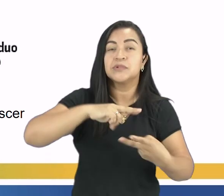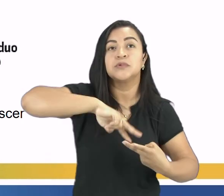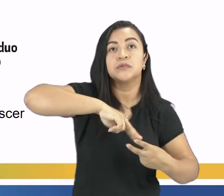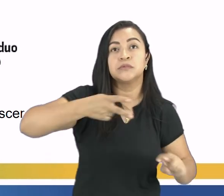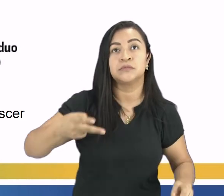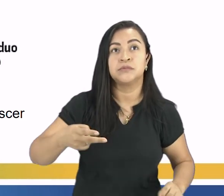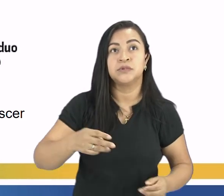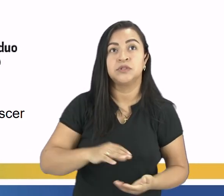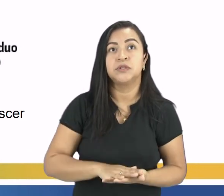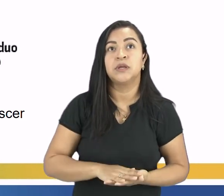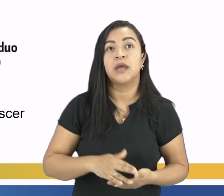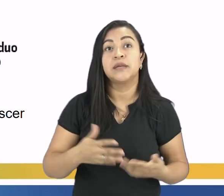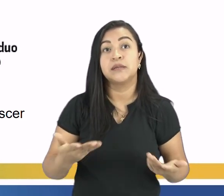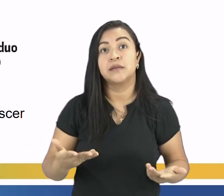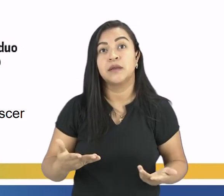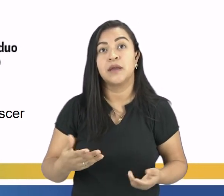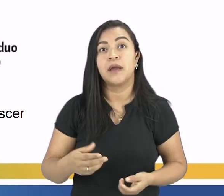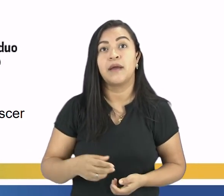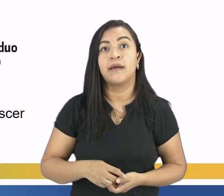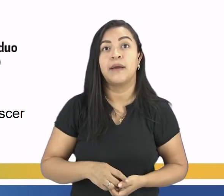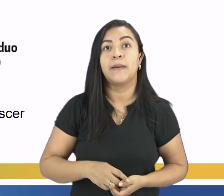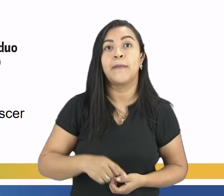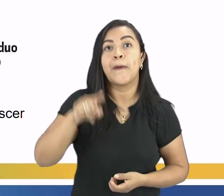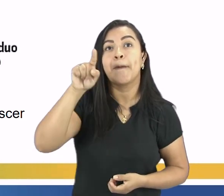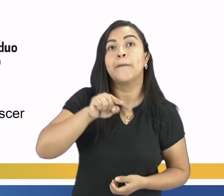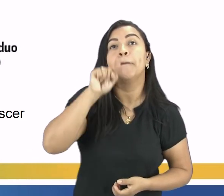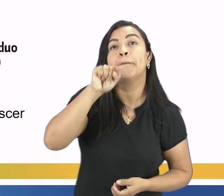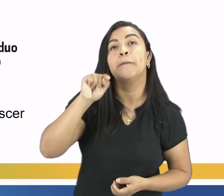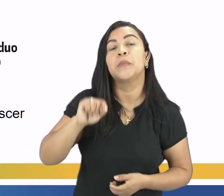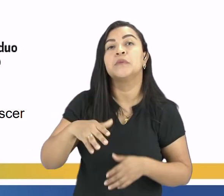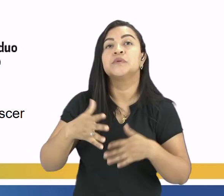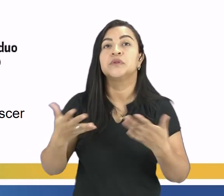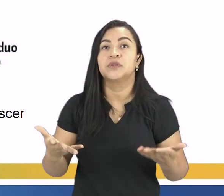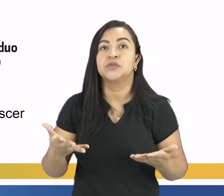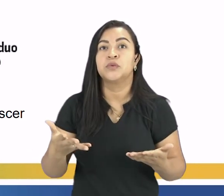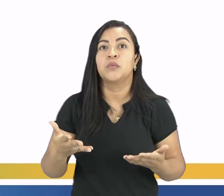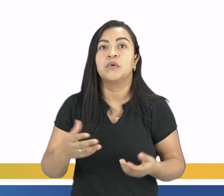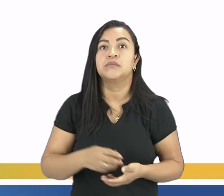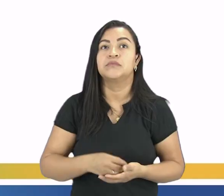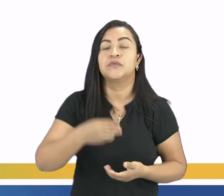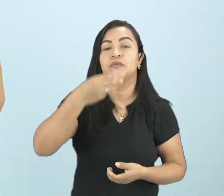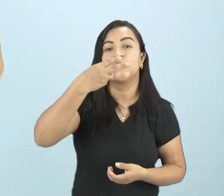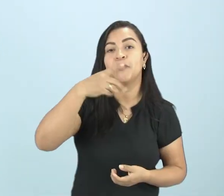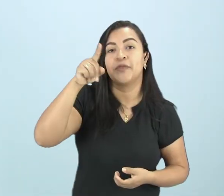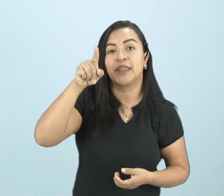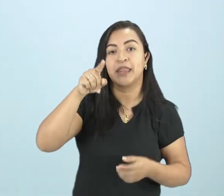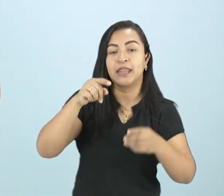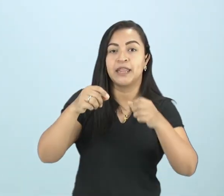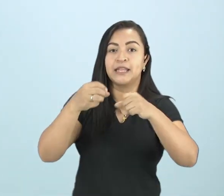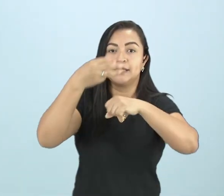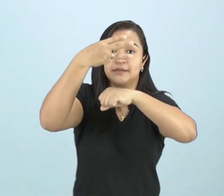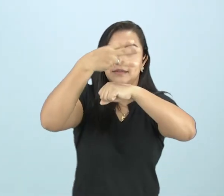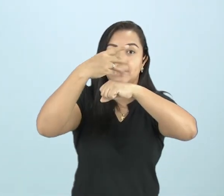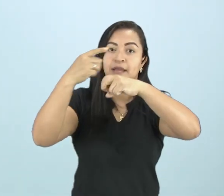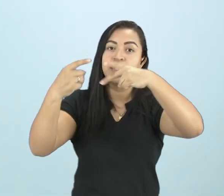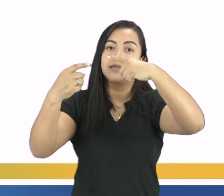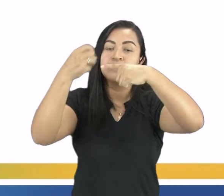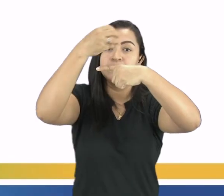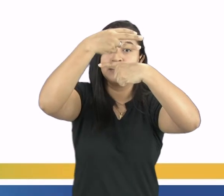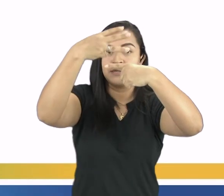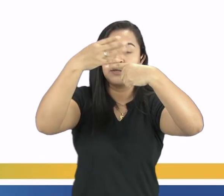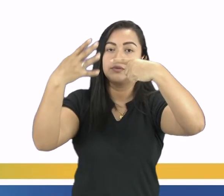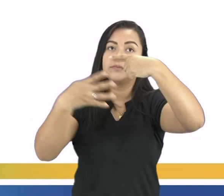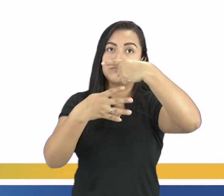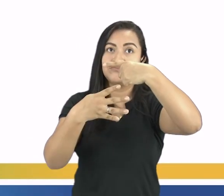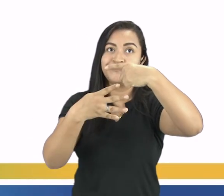probabilidade de ser portador, 2 sobre 4. Somando, eu vou ter 3 sobre 4, que é a nossa resposta. Essa outra eu vou deixar para vocês